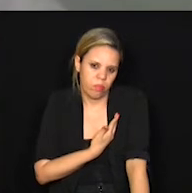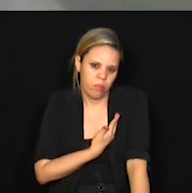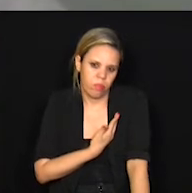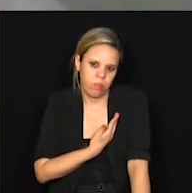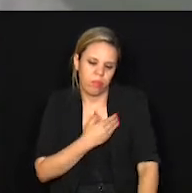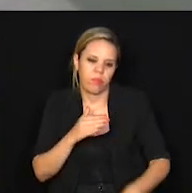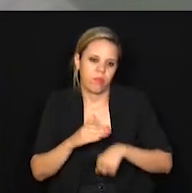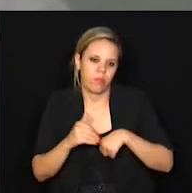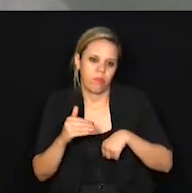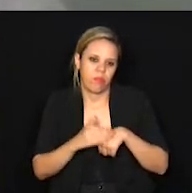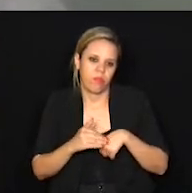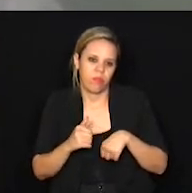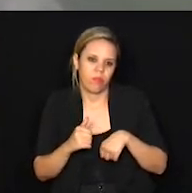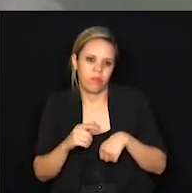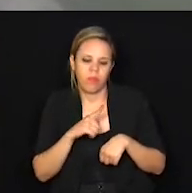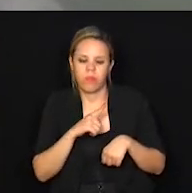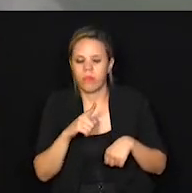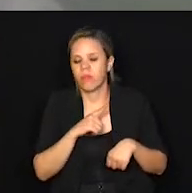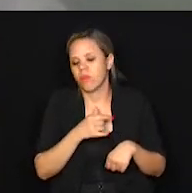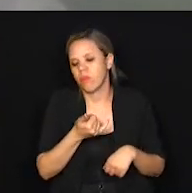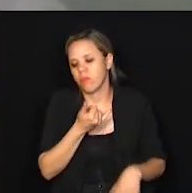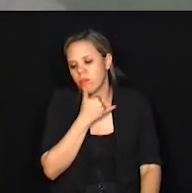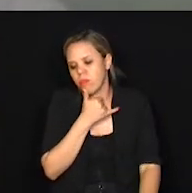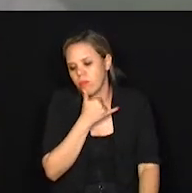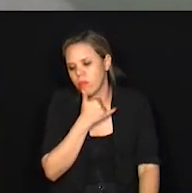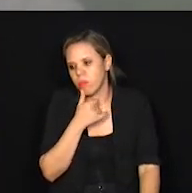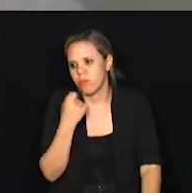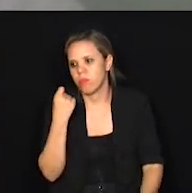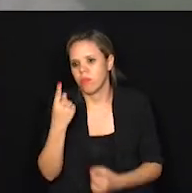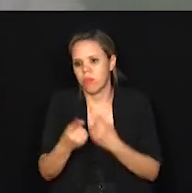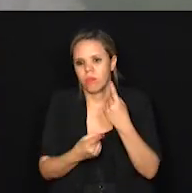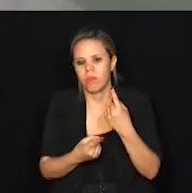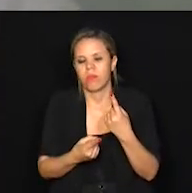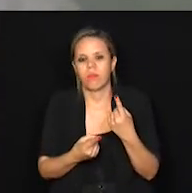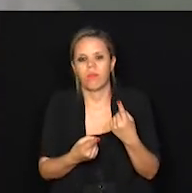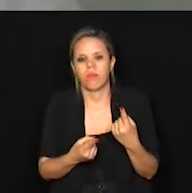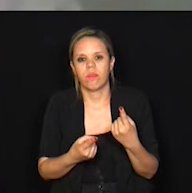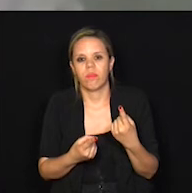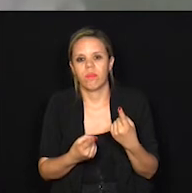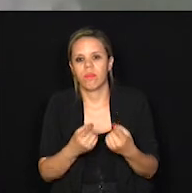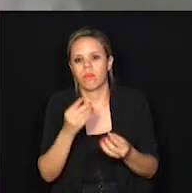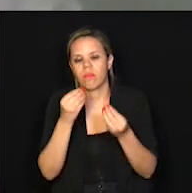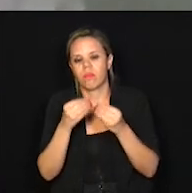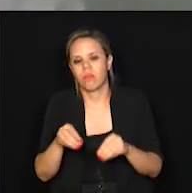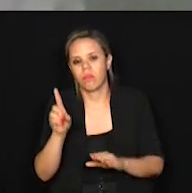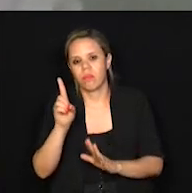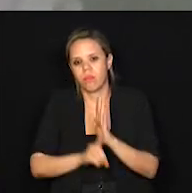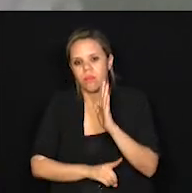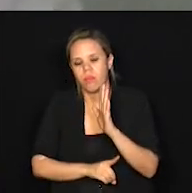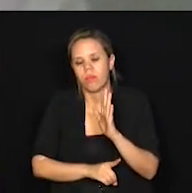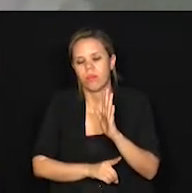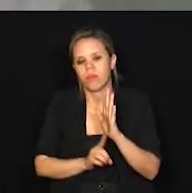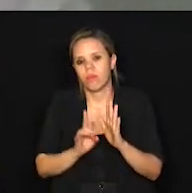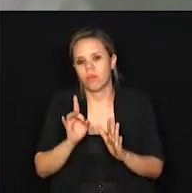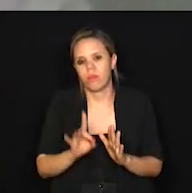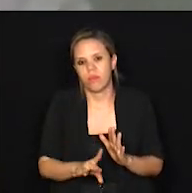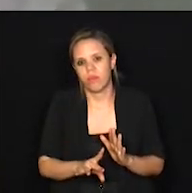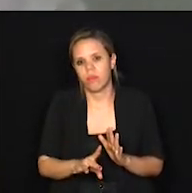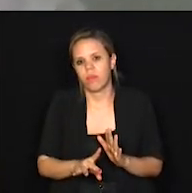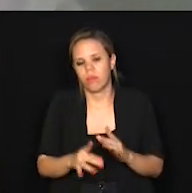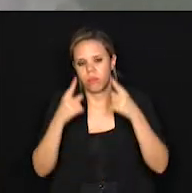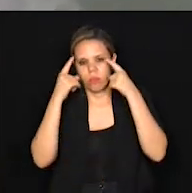uma segunda onda? Então, é isso que o Conselho Noroeste vem trazer, essa reflexão. Porque, em